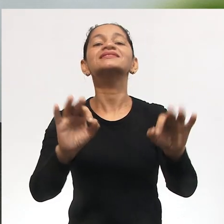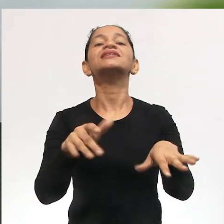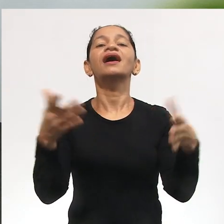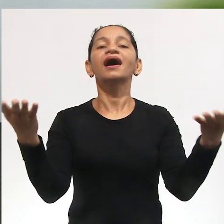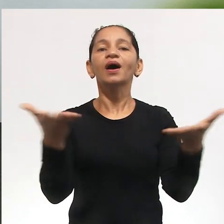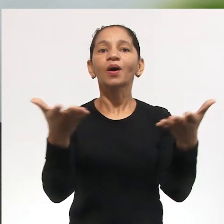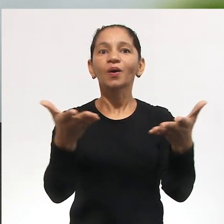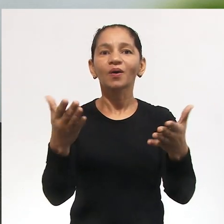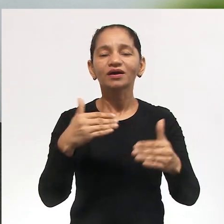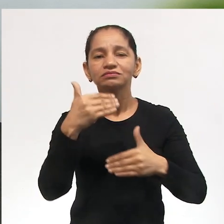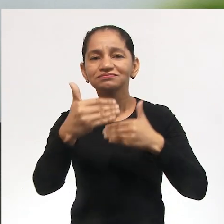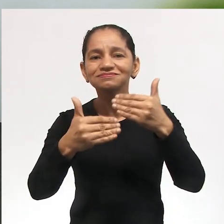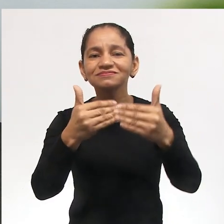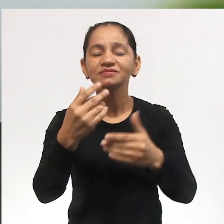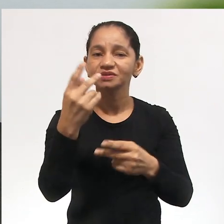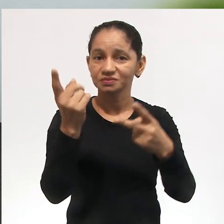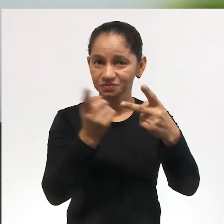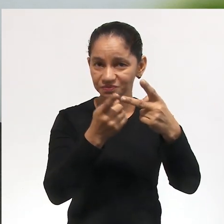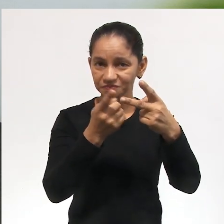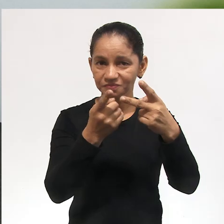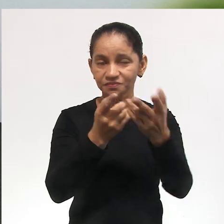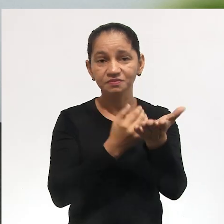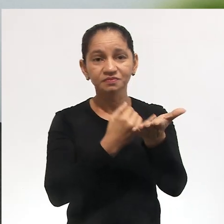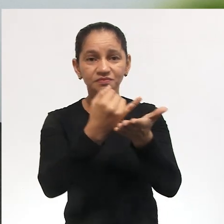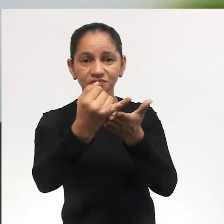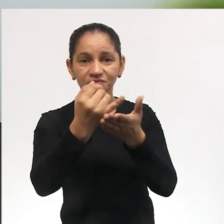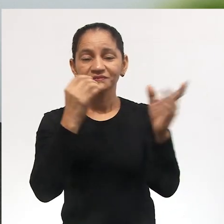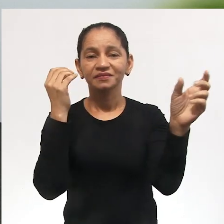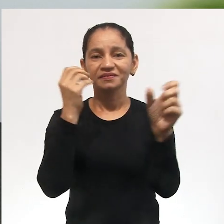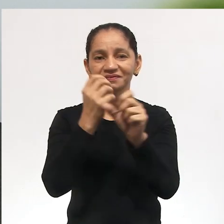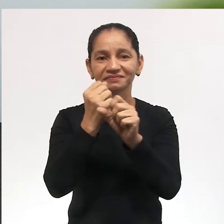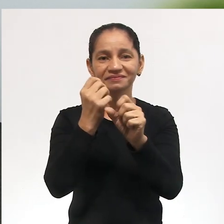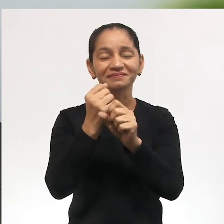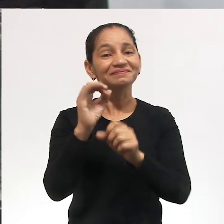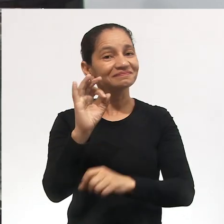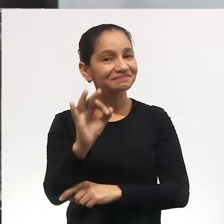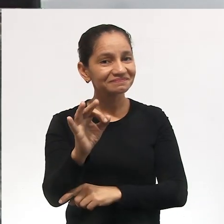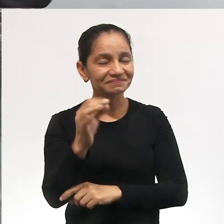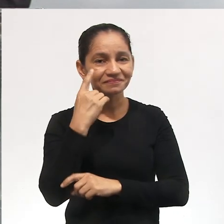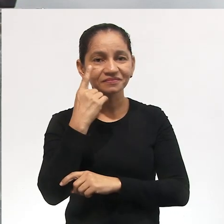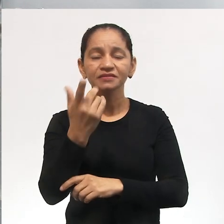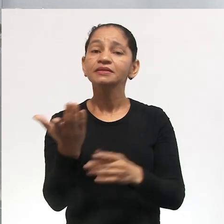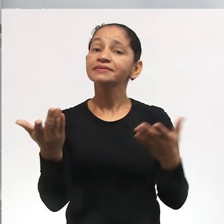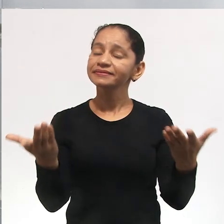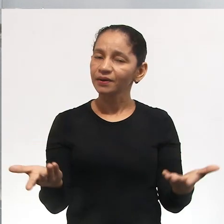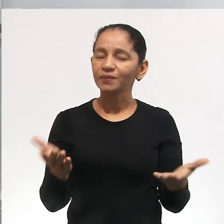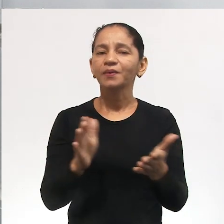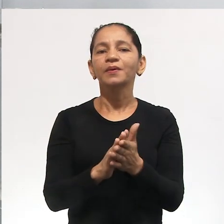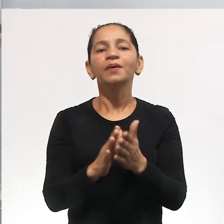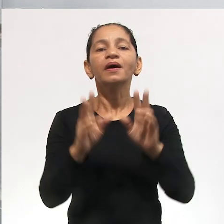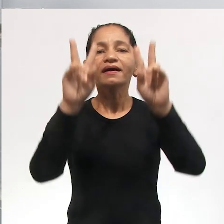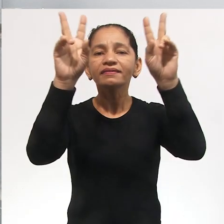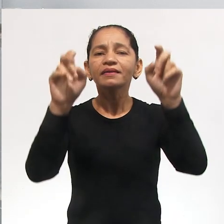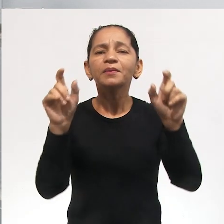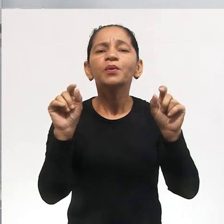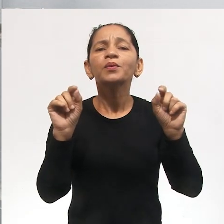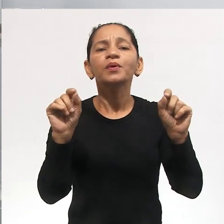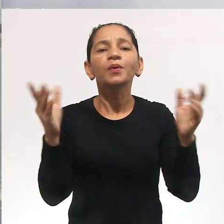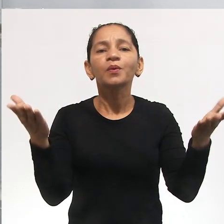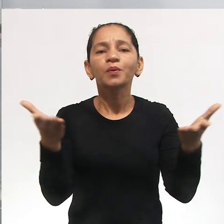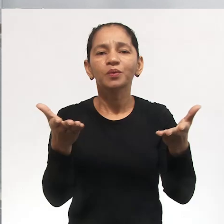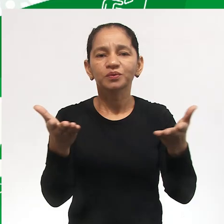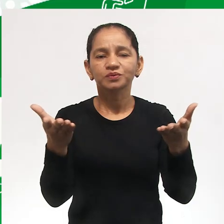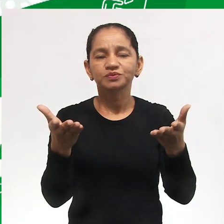para essa aula 2 de Introdução à Contabilidade. Logo, a temática de hoje, ela vai tratar